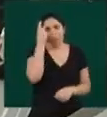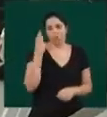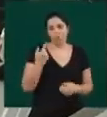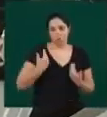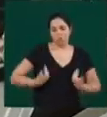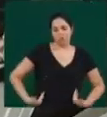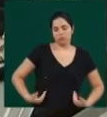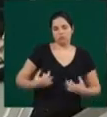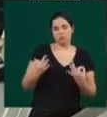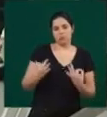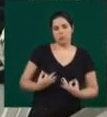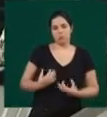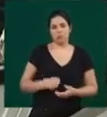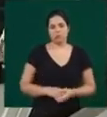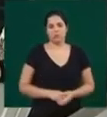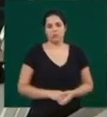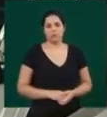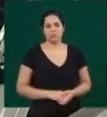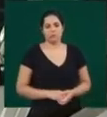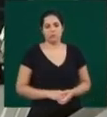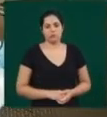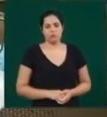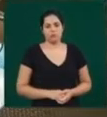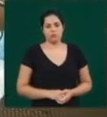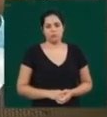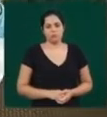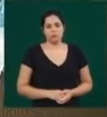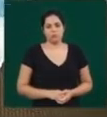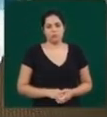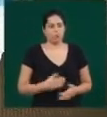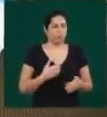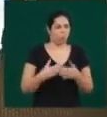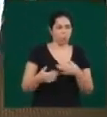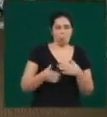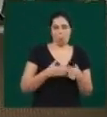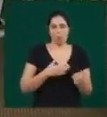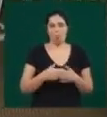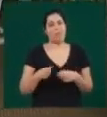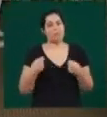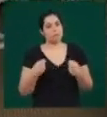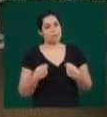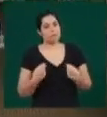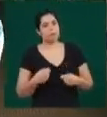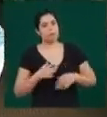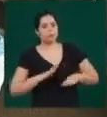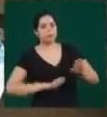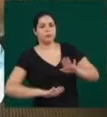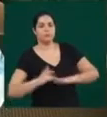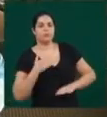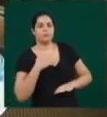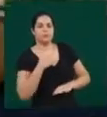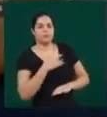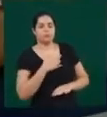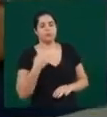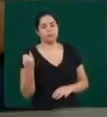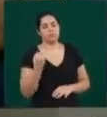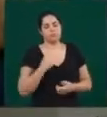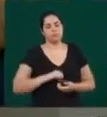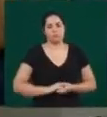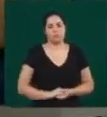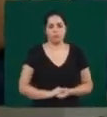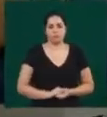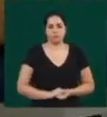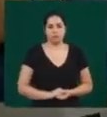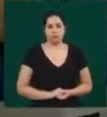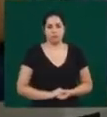a boa forma ou apenas tonificar os músculos. Seja lá como for, cuidar da saúde é o que de fato importa. A Carla